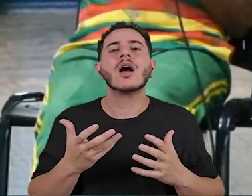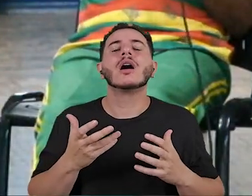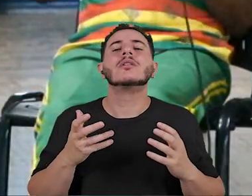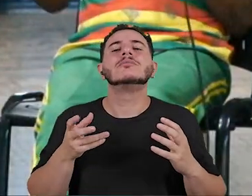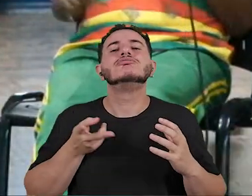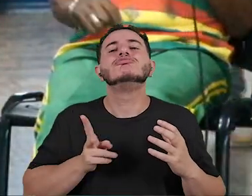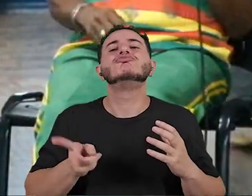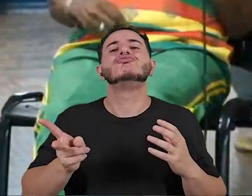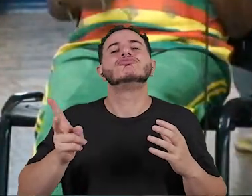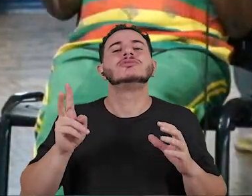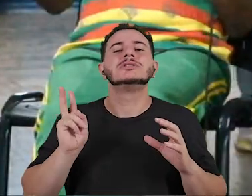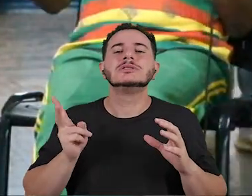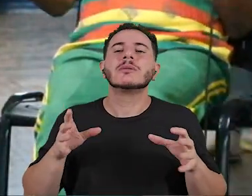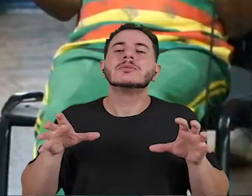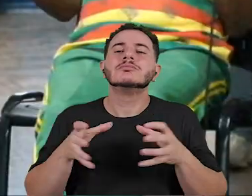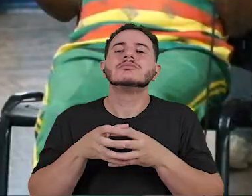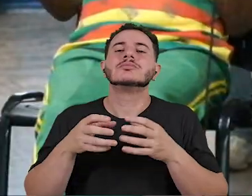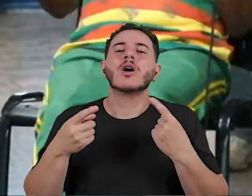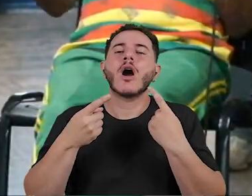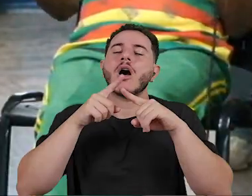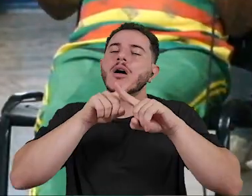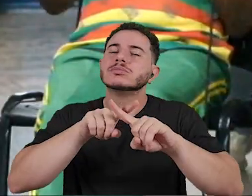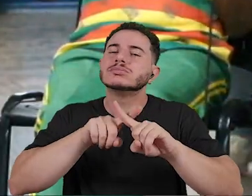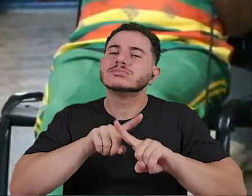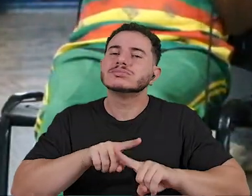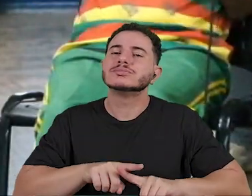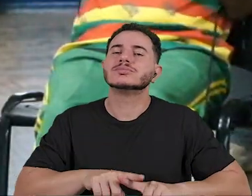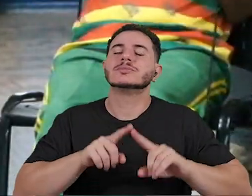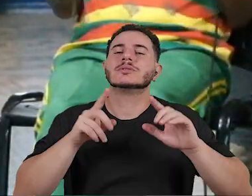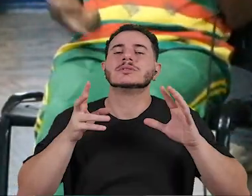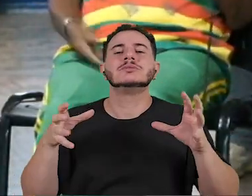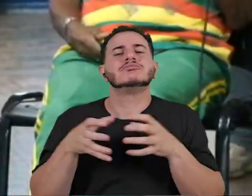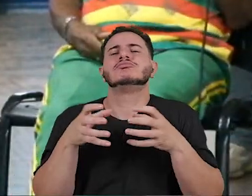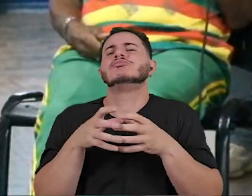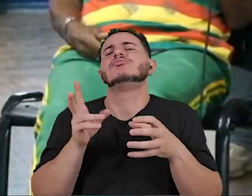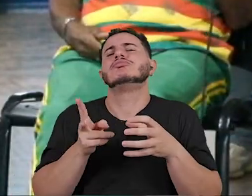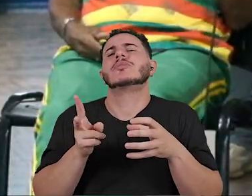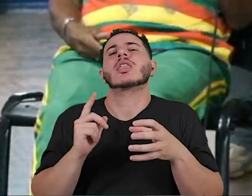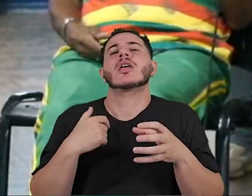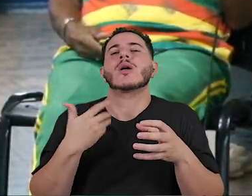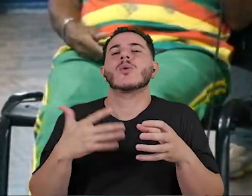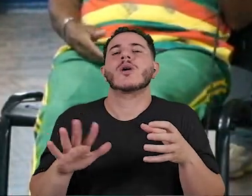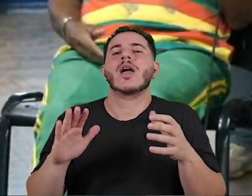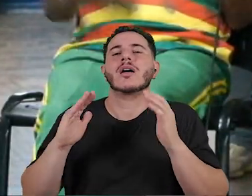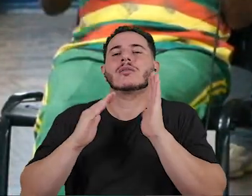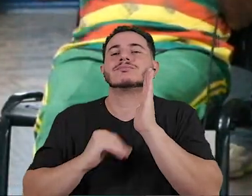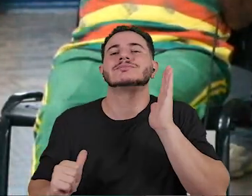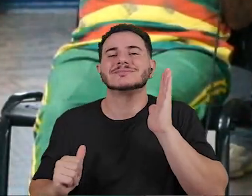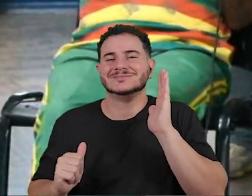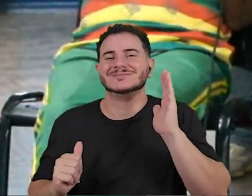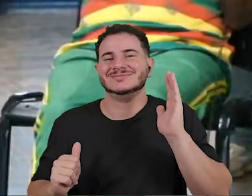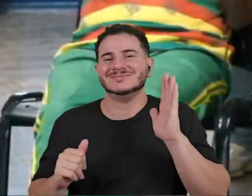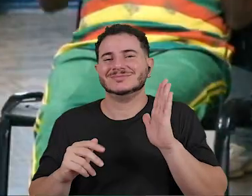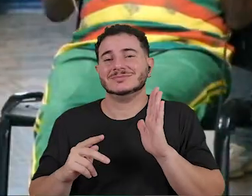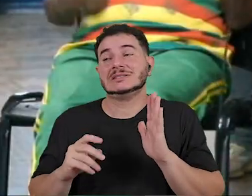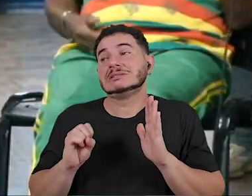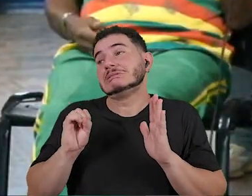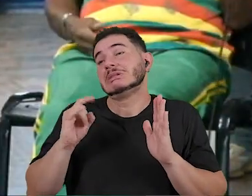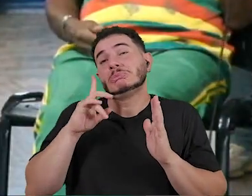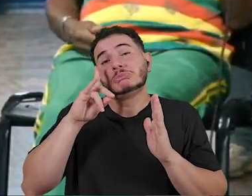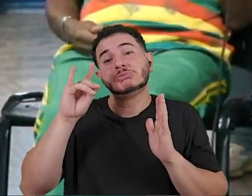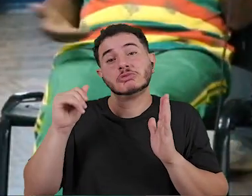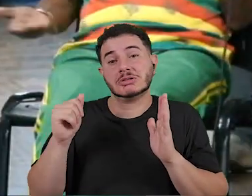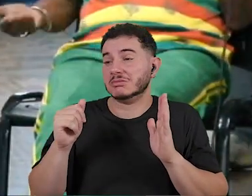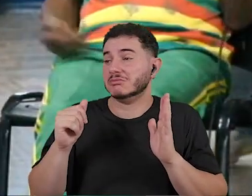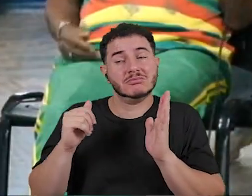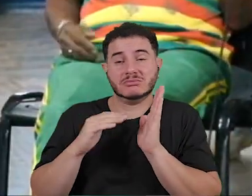lá. Se um dia tiver a sorte de ser, é. Levei tanto tapa-olho quando estava lá, na esteira.